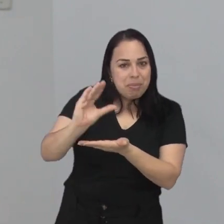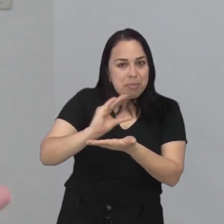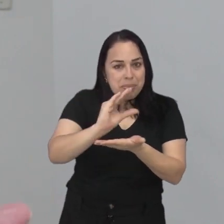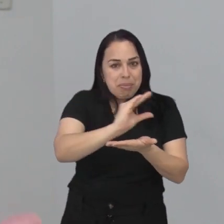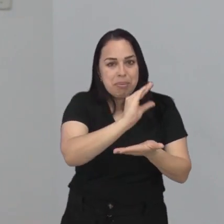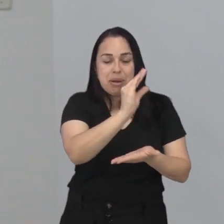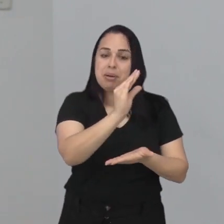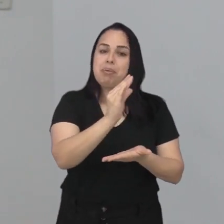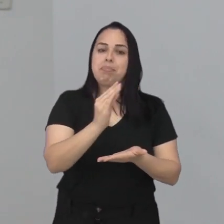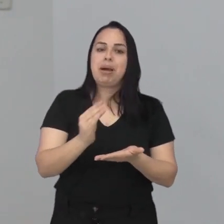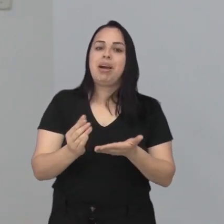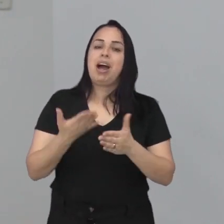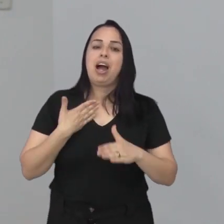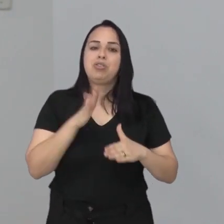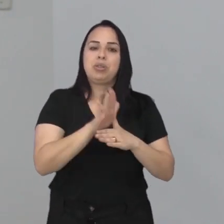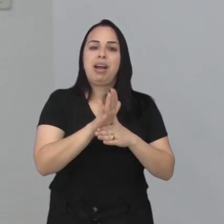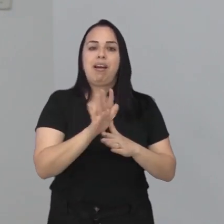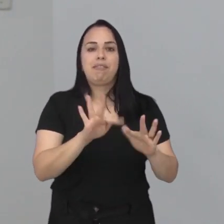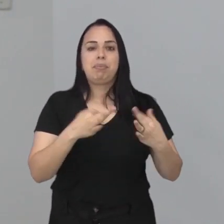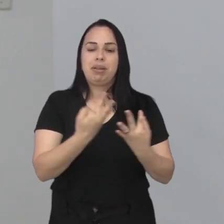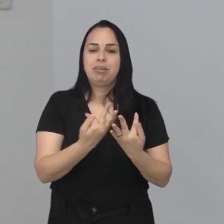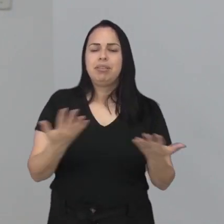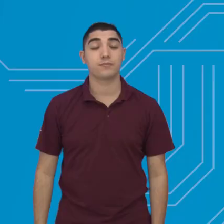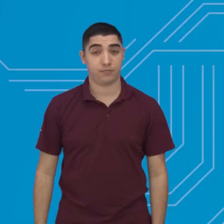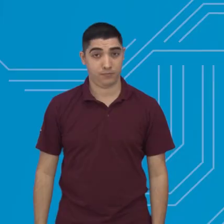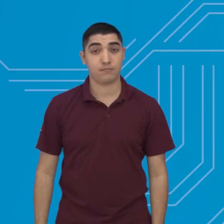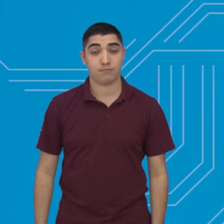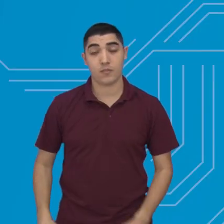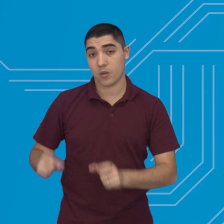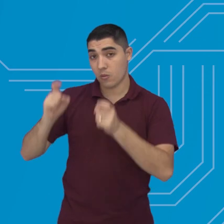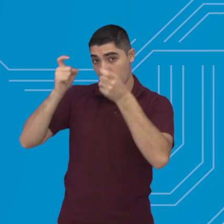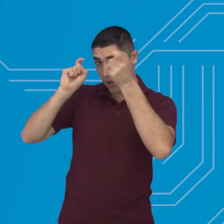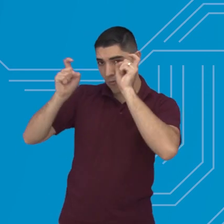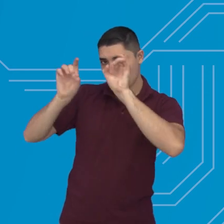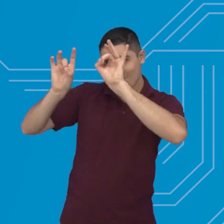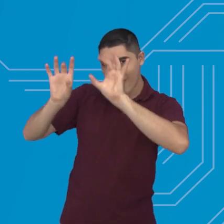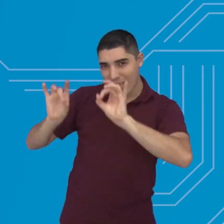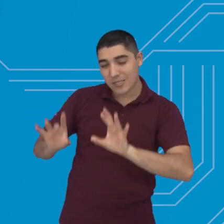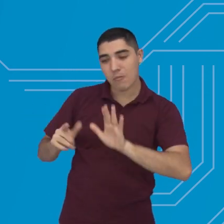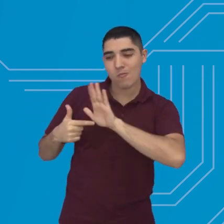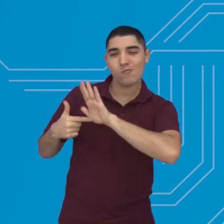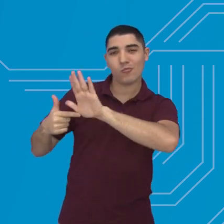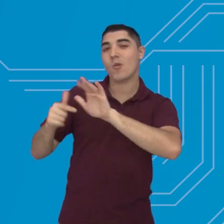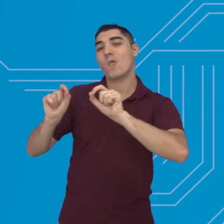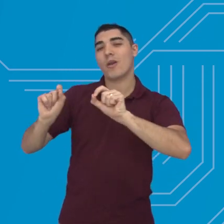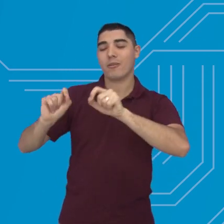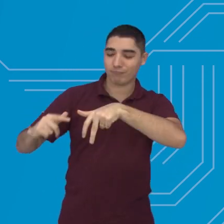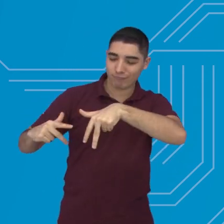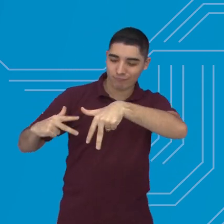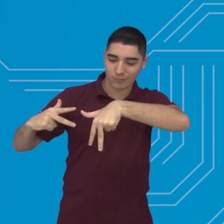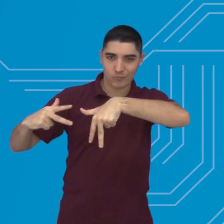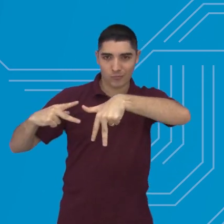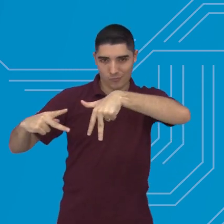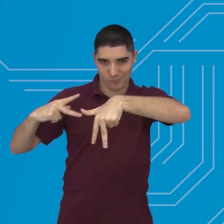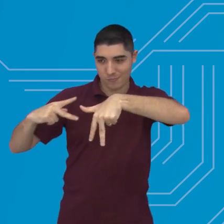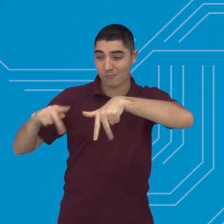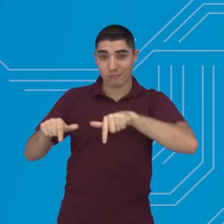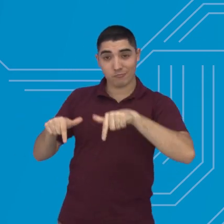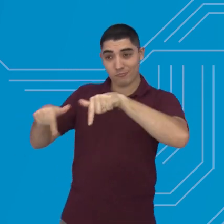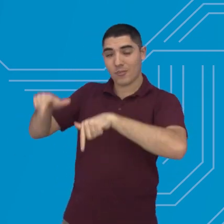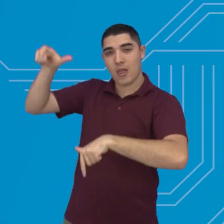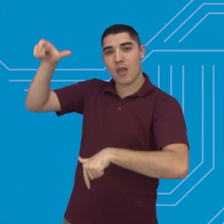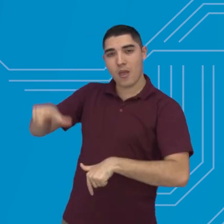conseguir mais dinheiro, mais trabalho, mais renda para criar sua família. Uma sessão solene marcou a entrega de título de cidadão joseense